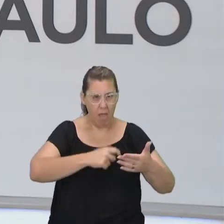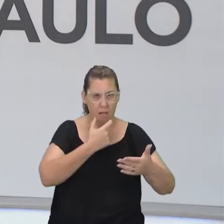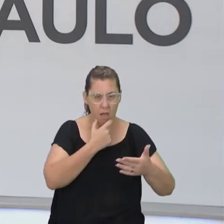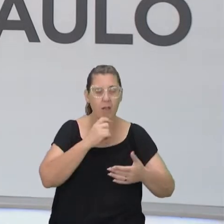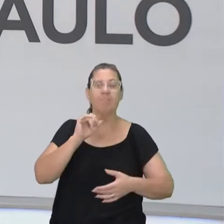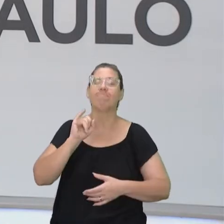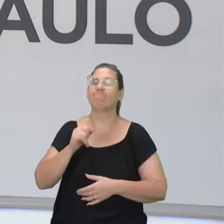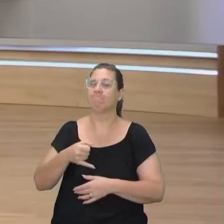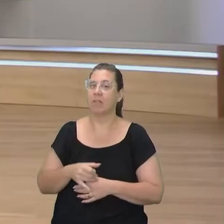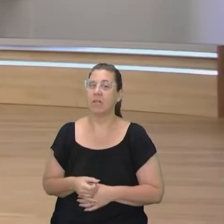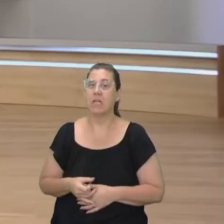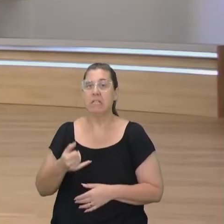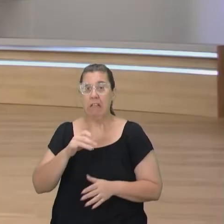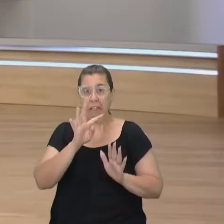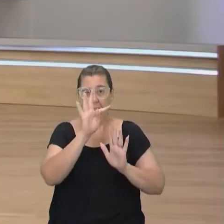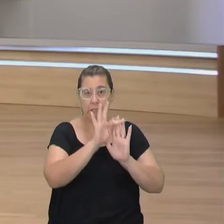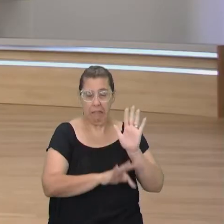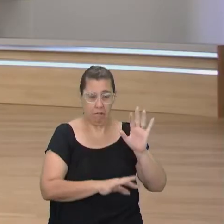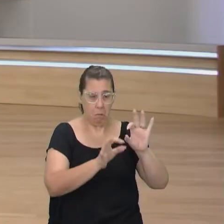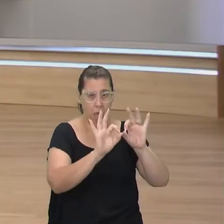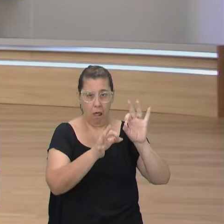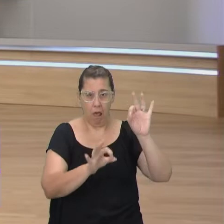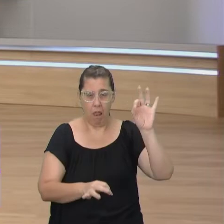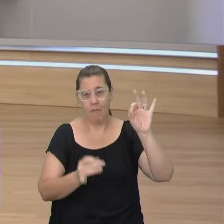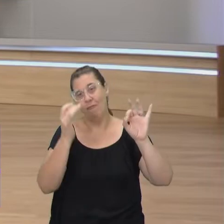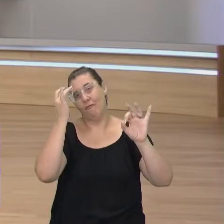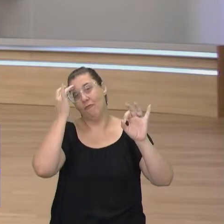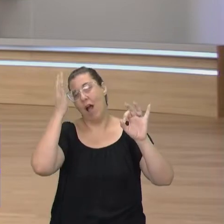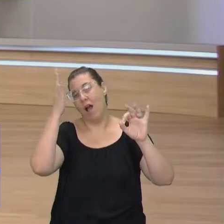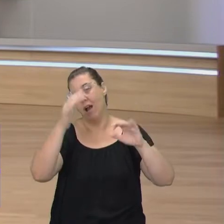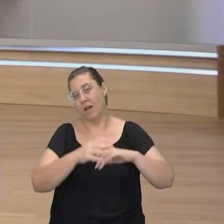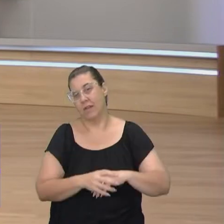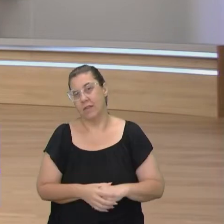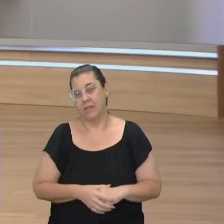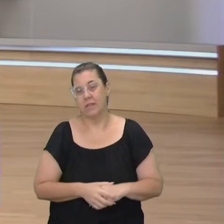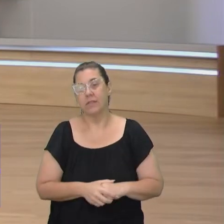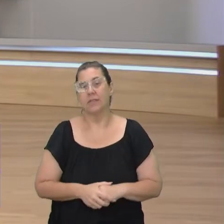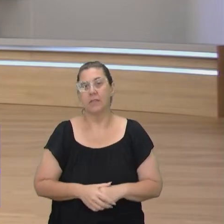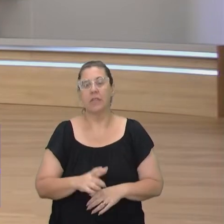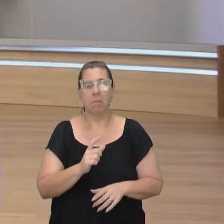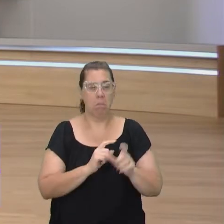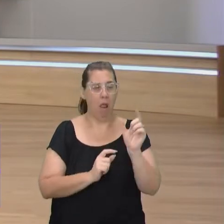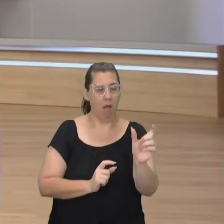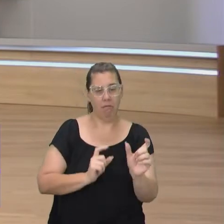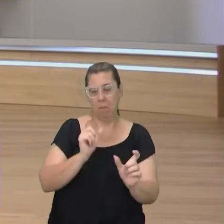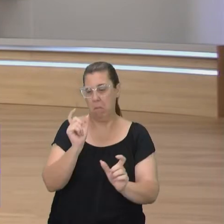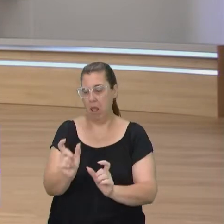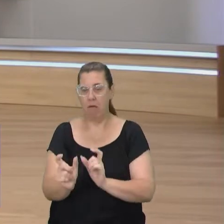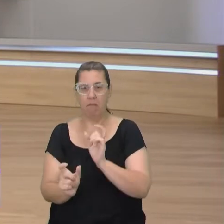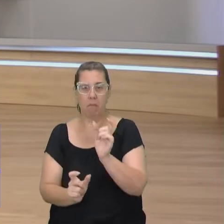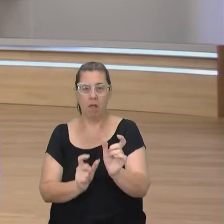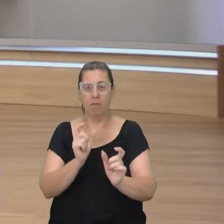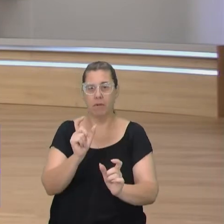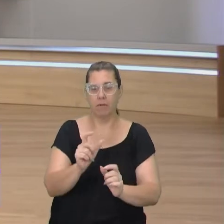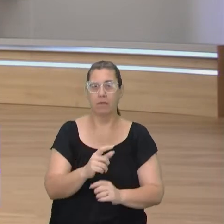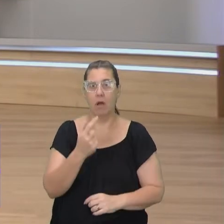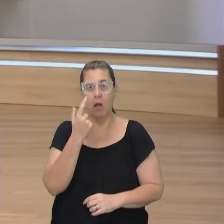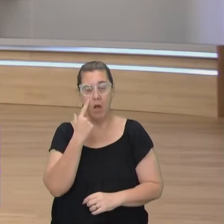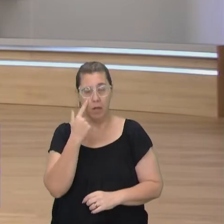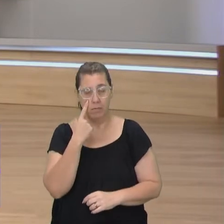quanto maior o texto, mais fácil, certo? Quando o texto é muito grande, tem muitas palavras. Vou contar um segredo para